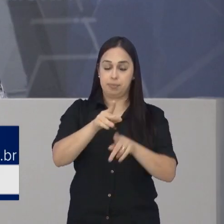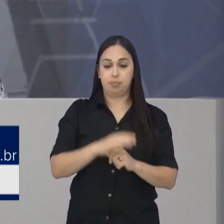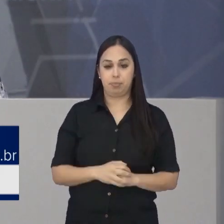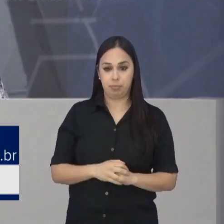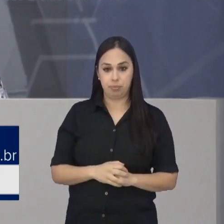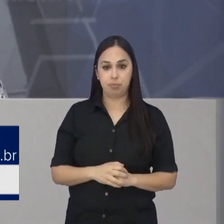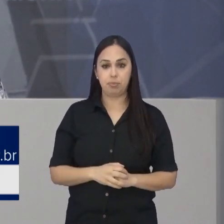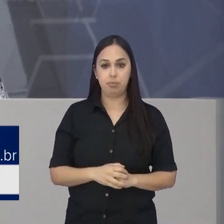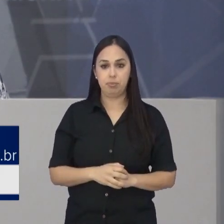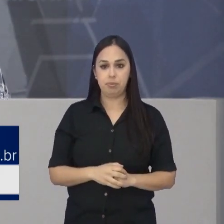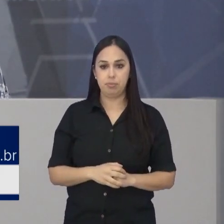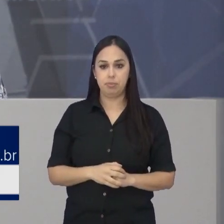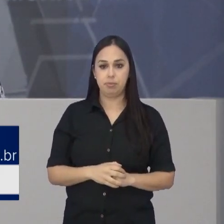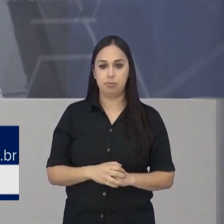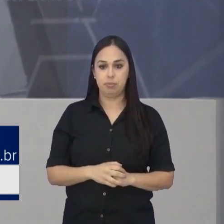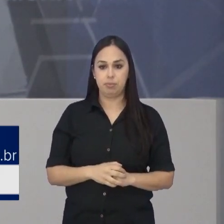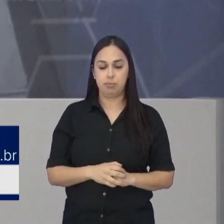Registra a